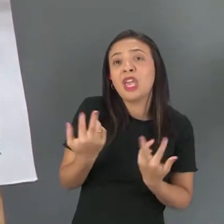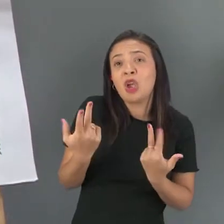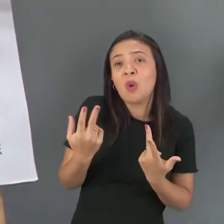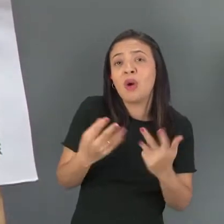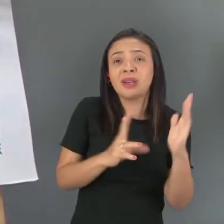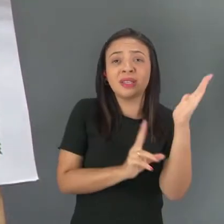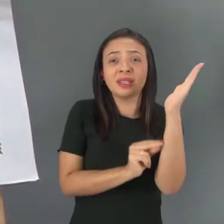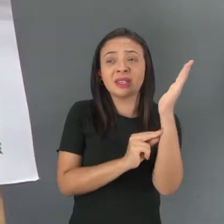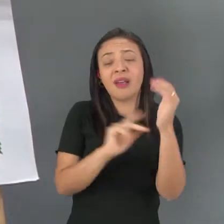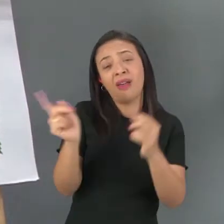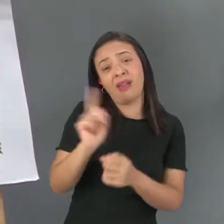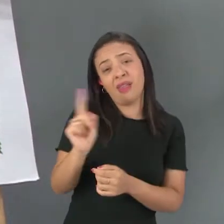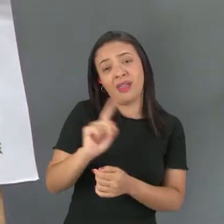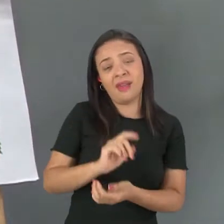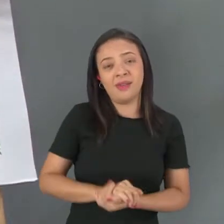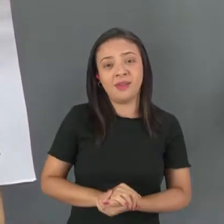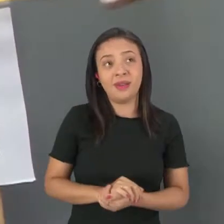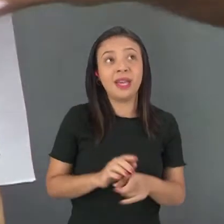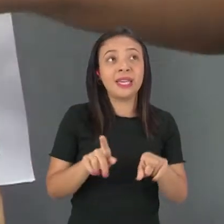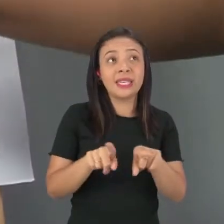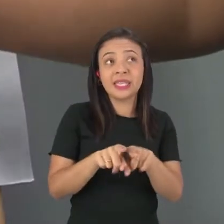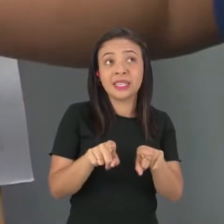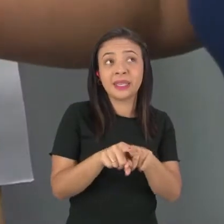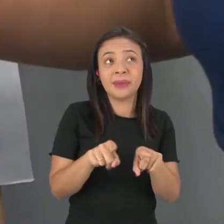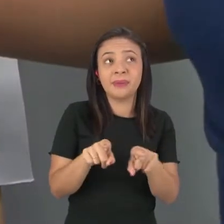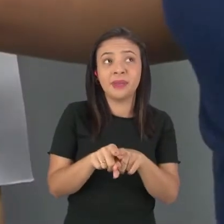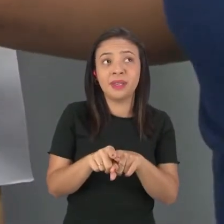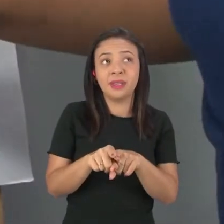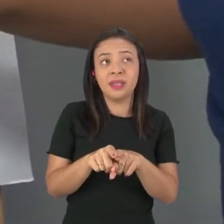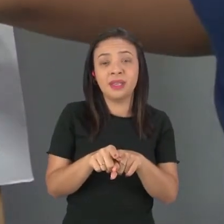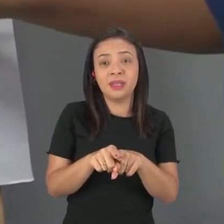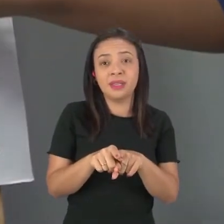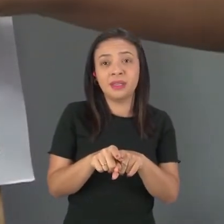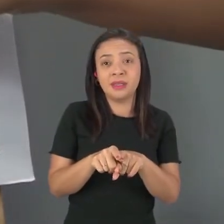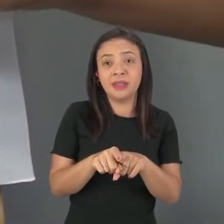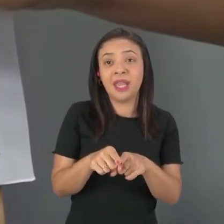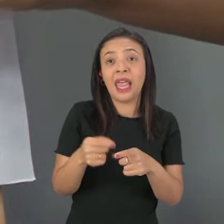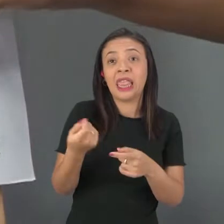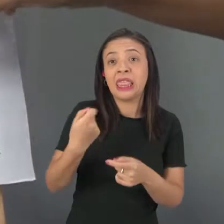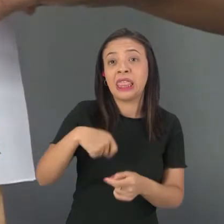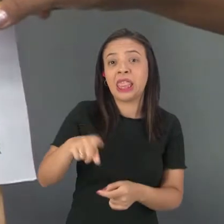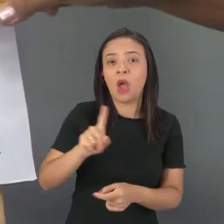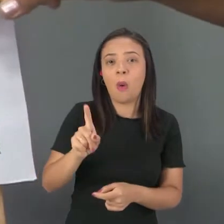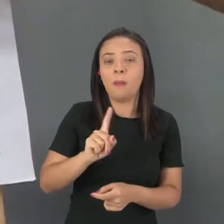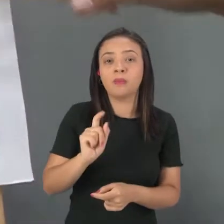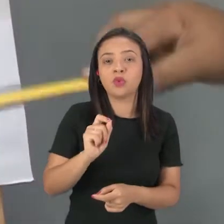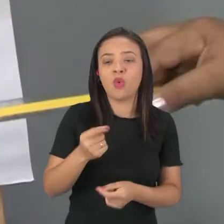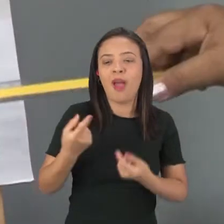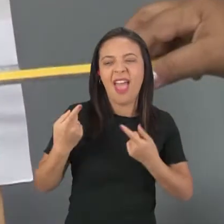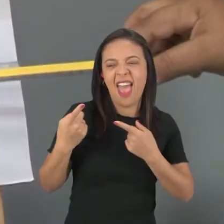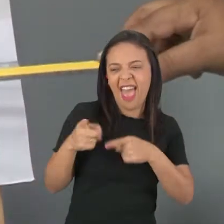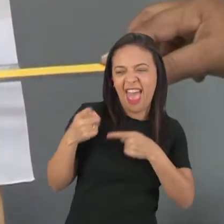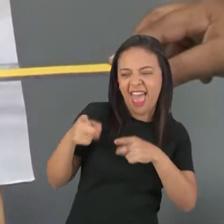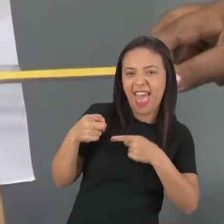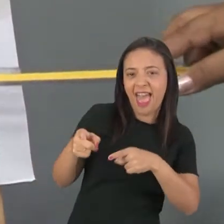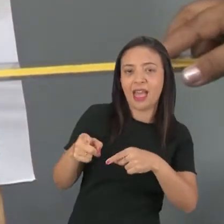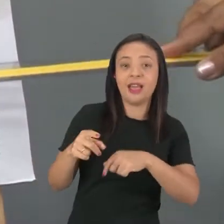não aturar aturar mos a zombaria das formigas